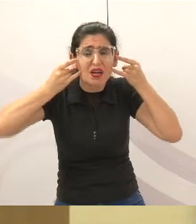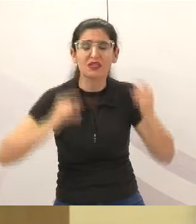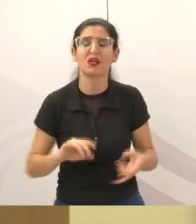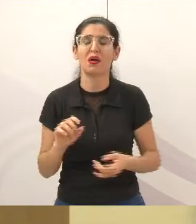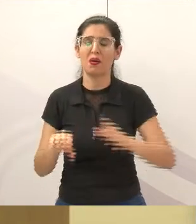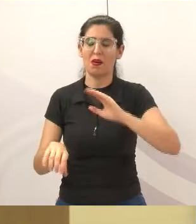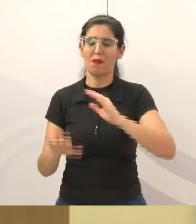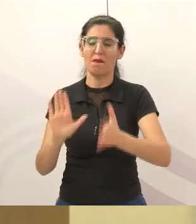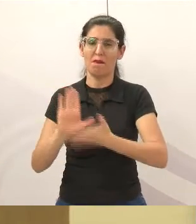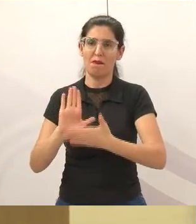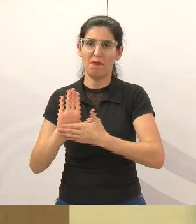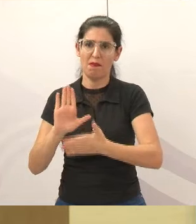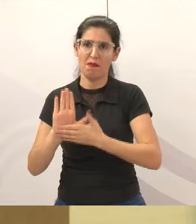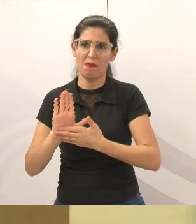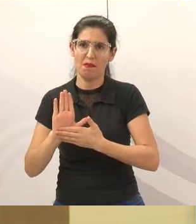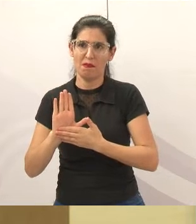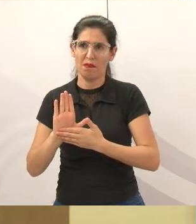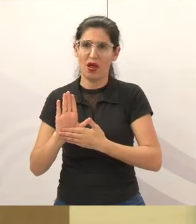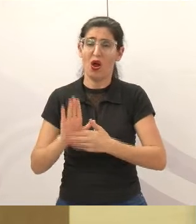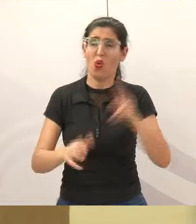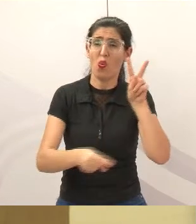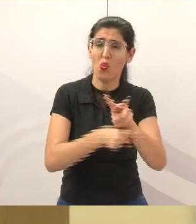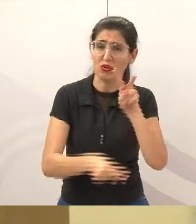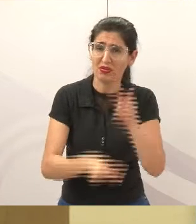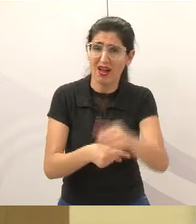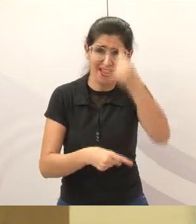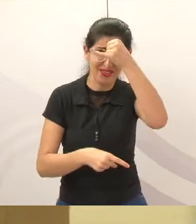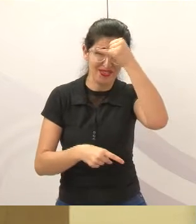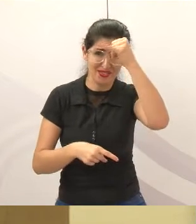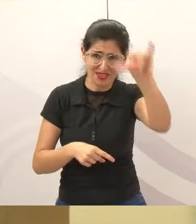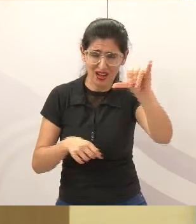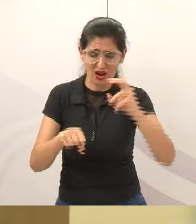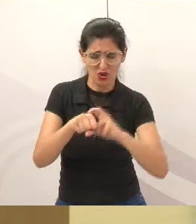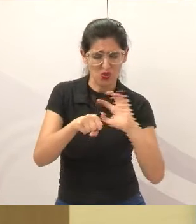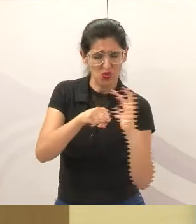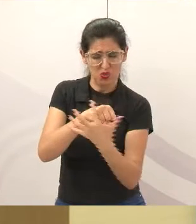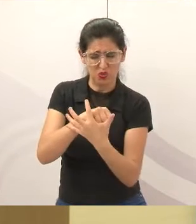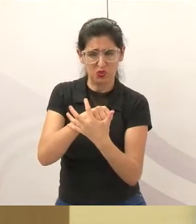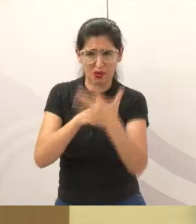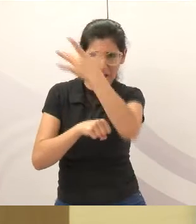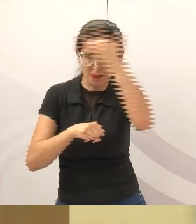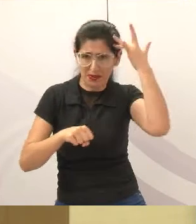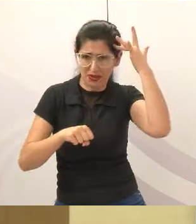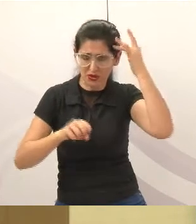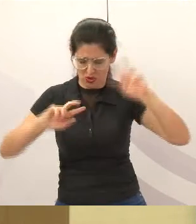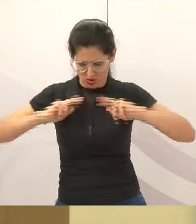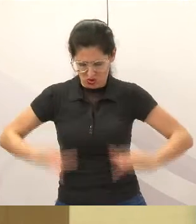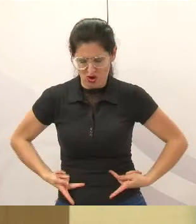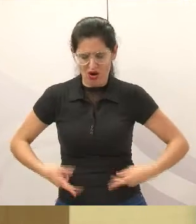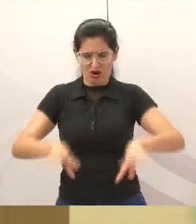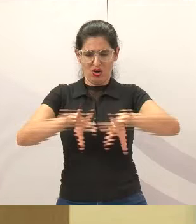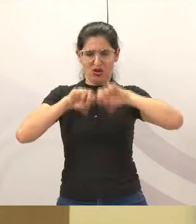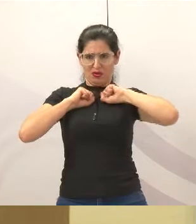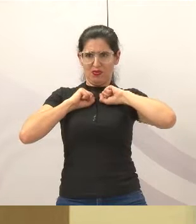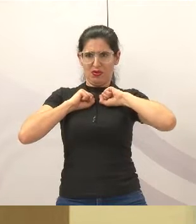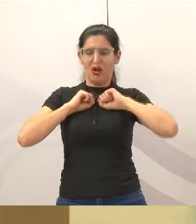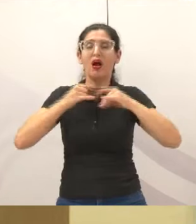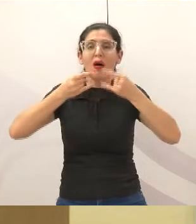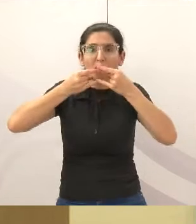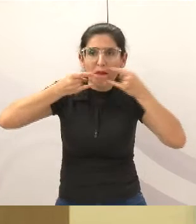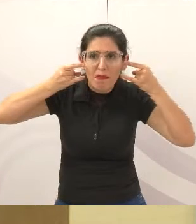a prevenção, é a proteção. Querendo ou não, a máscara ela é um equipamento